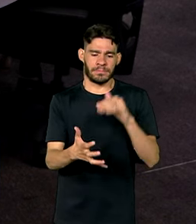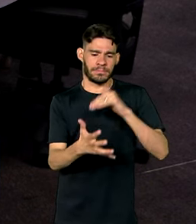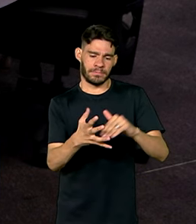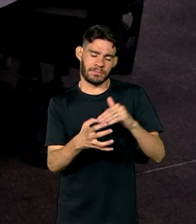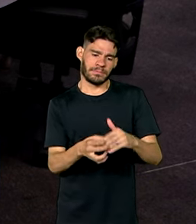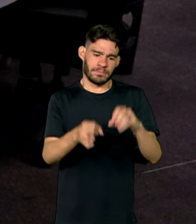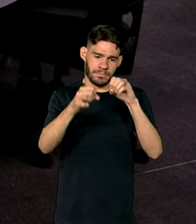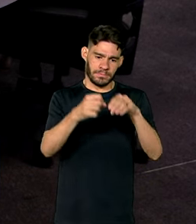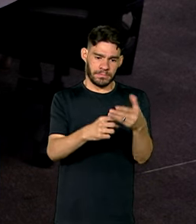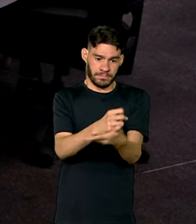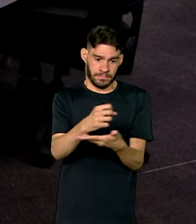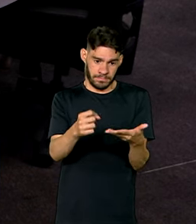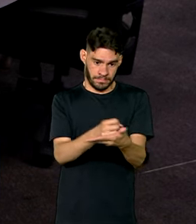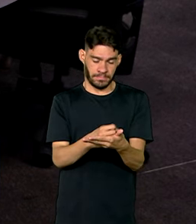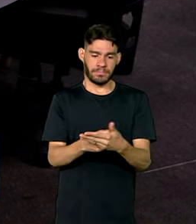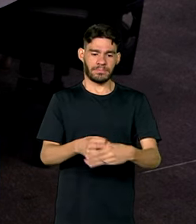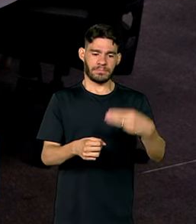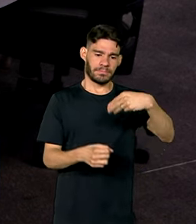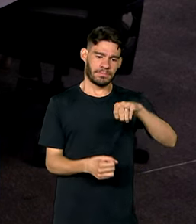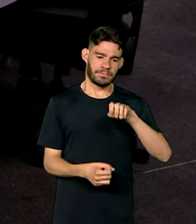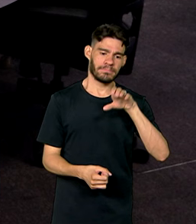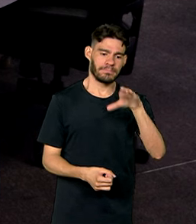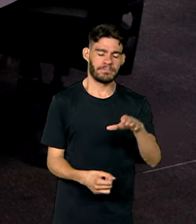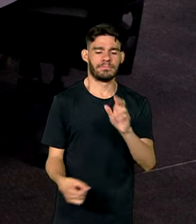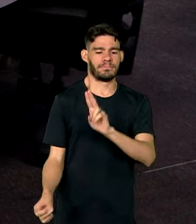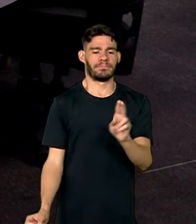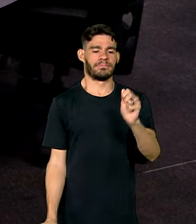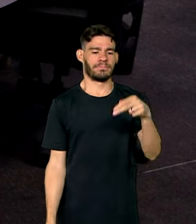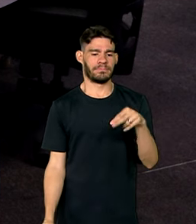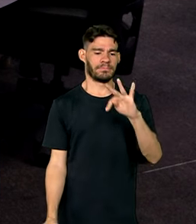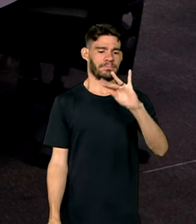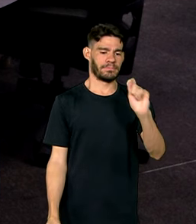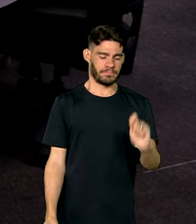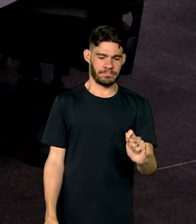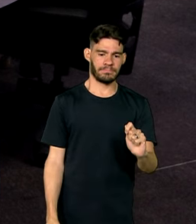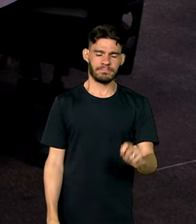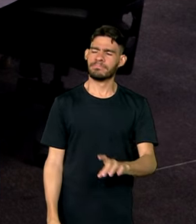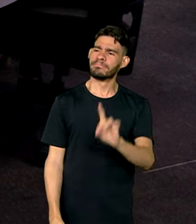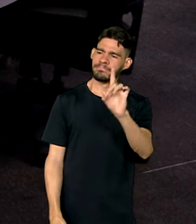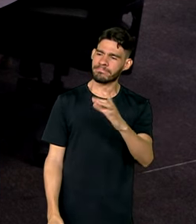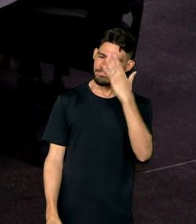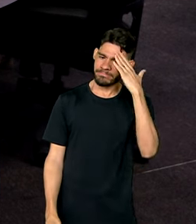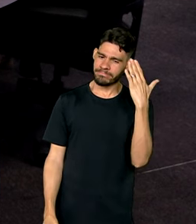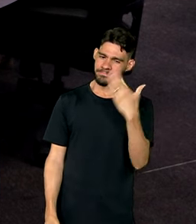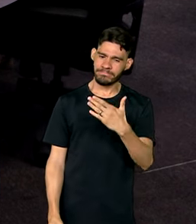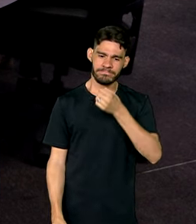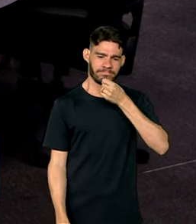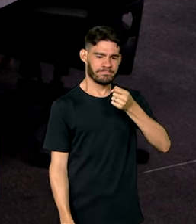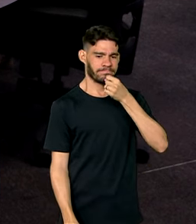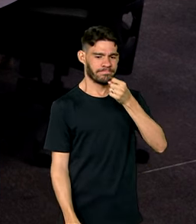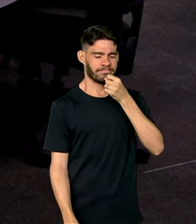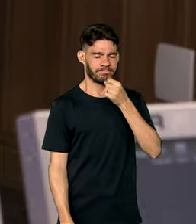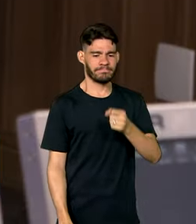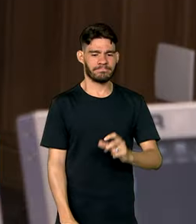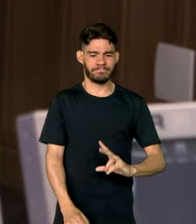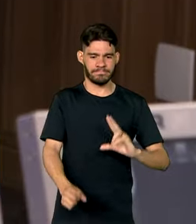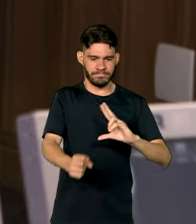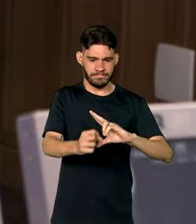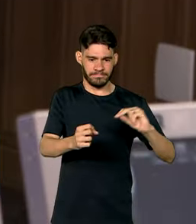Secretaria de Educação Básica do Ministério da Educação Anita Stefani diretora muito obrigada pela sua entrevista a voz do Brasil